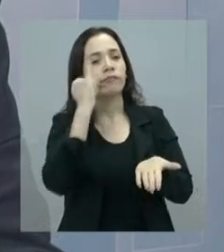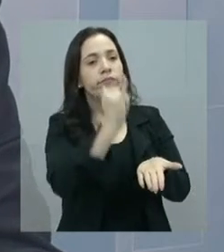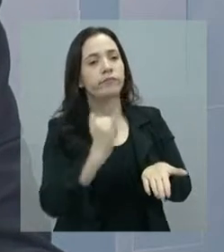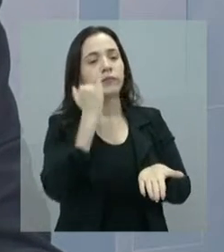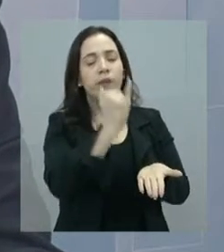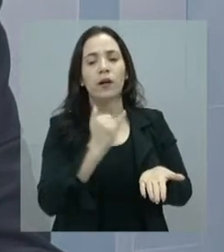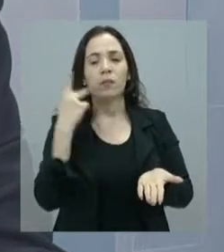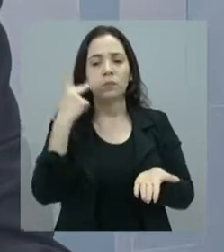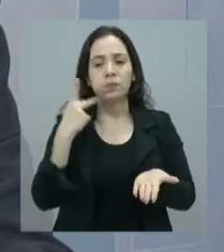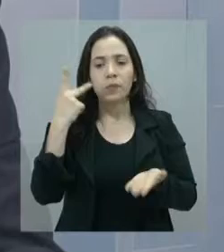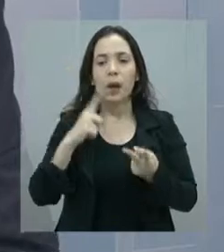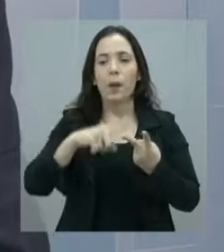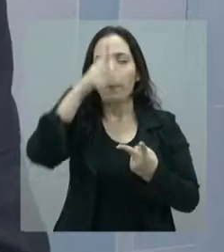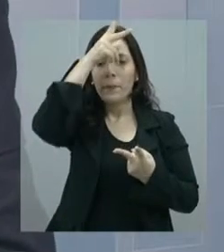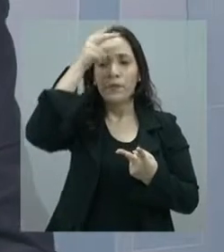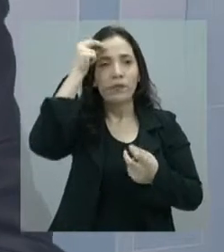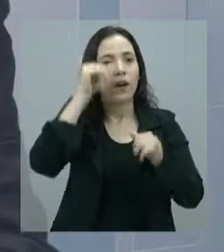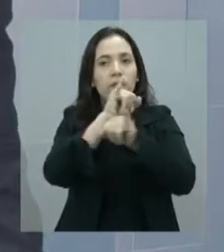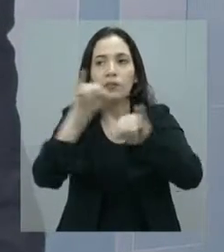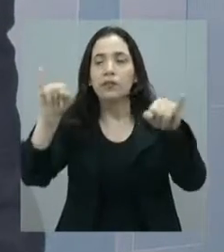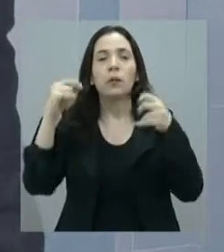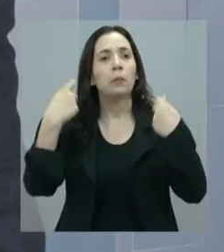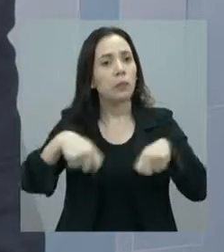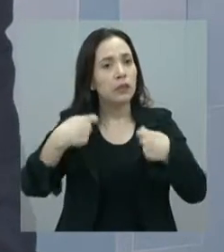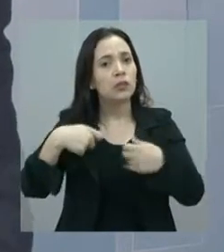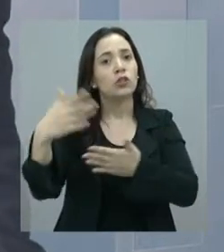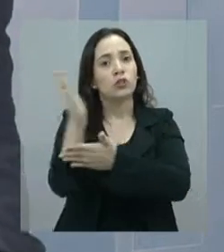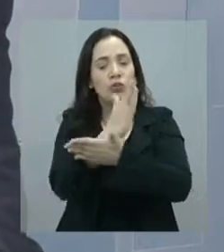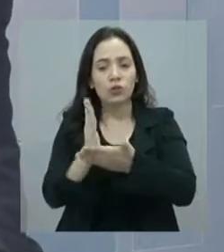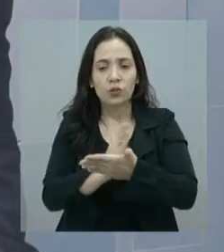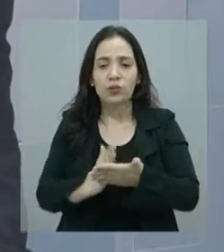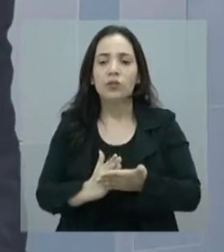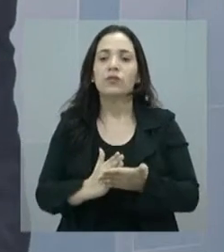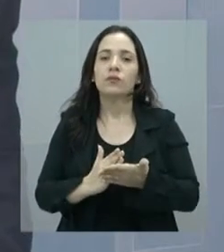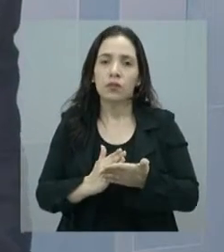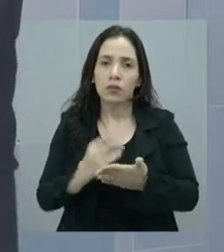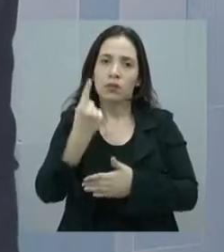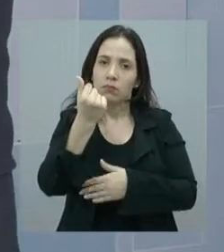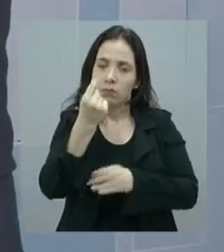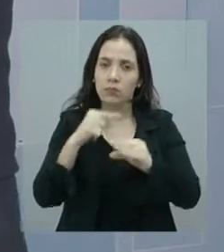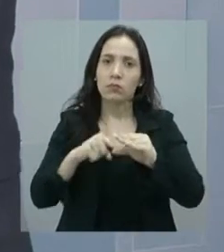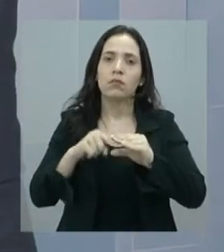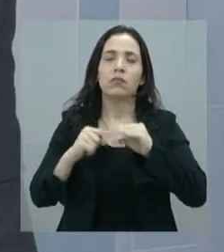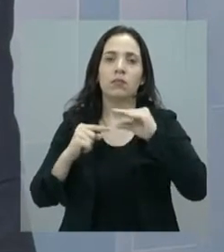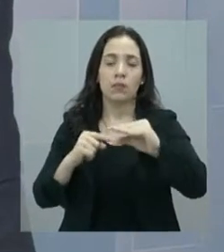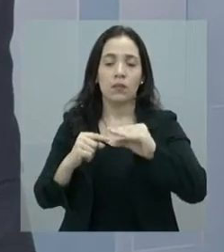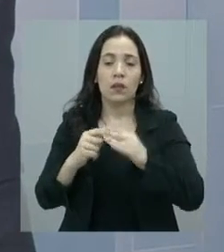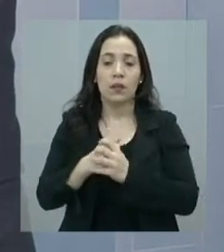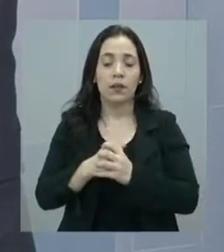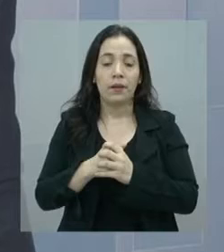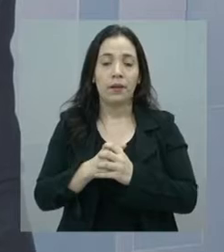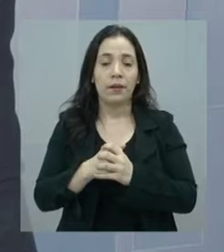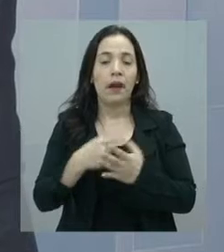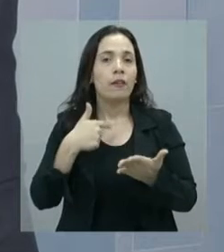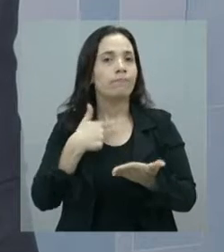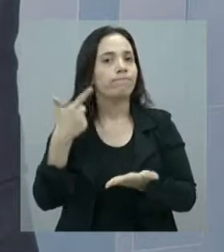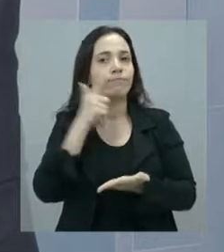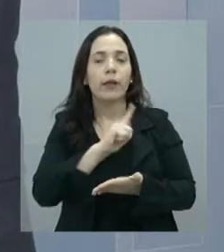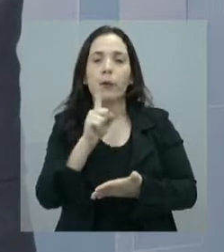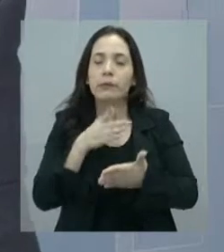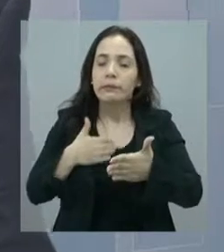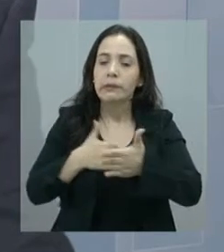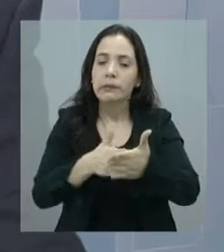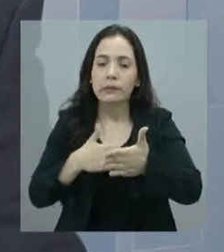nunca conseguimos convencer os prefeitos que aquele que estava faltando devia ser dividido na proporcionalidade. Como eu nunca consegui, né, eu